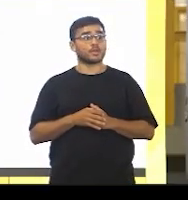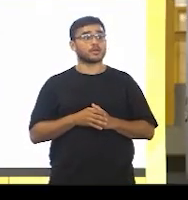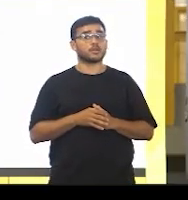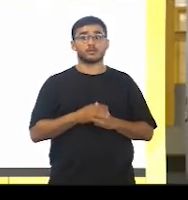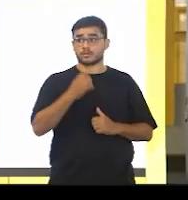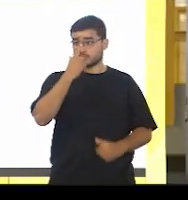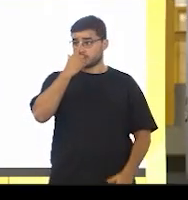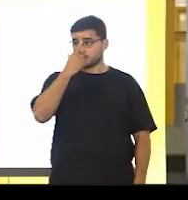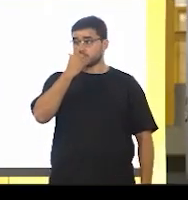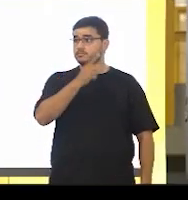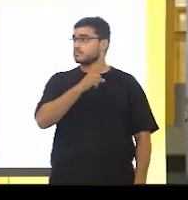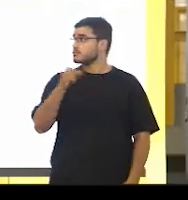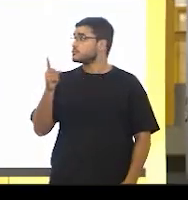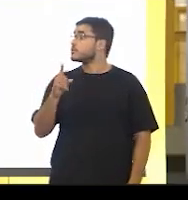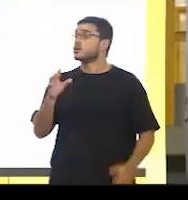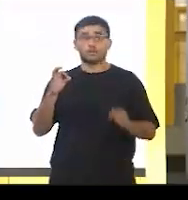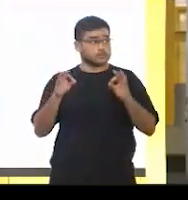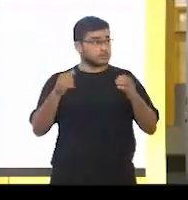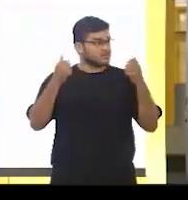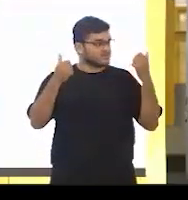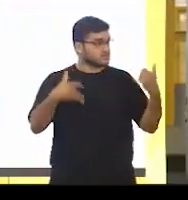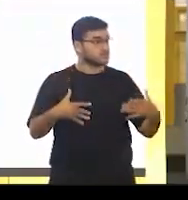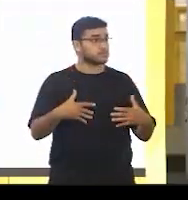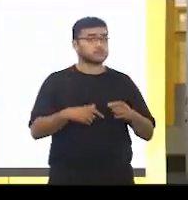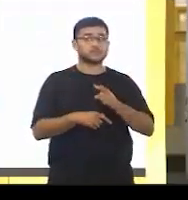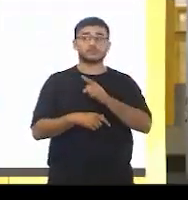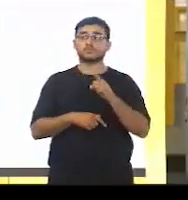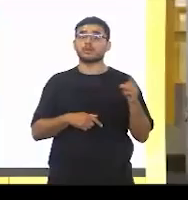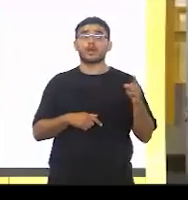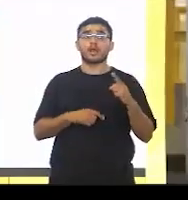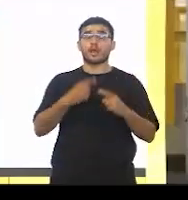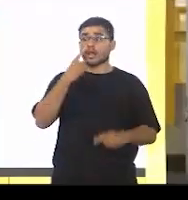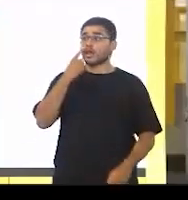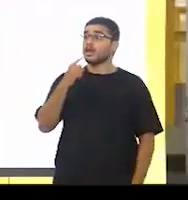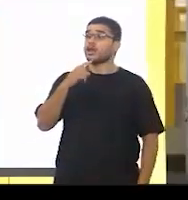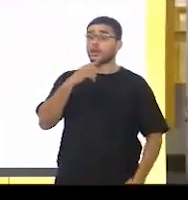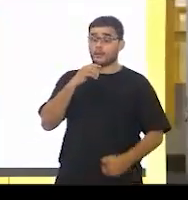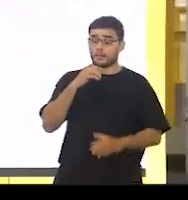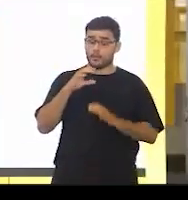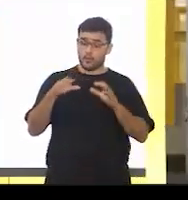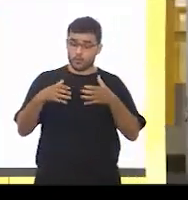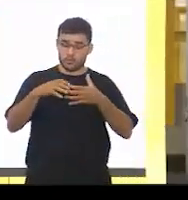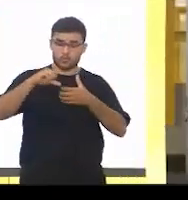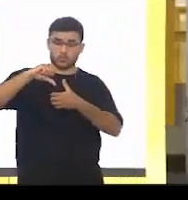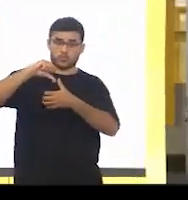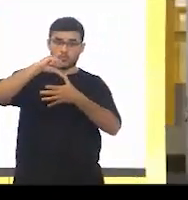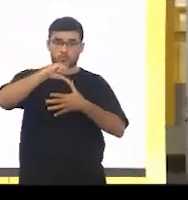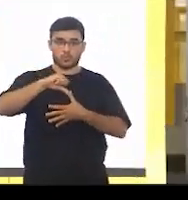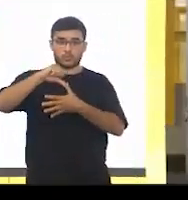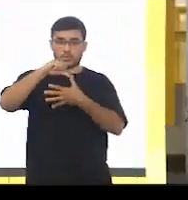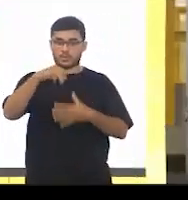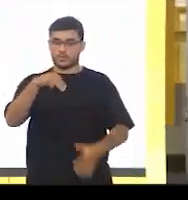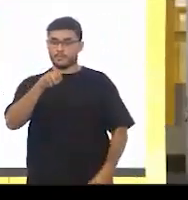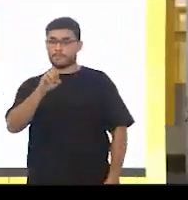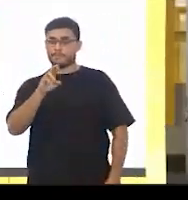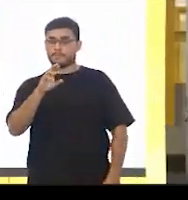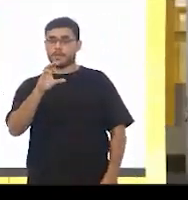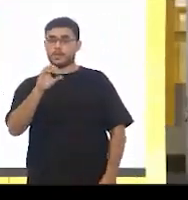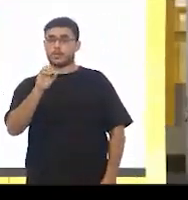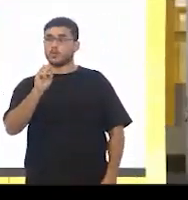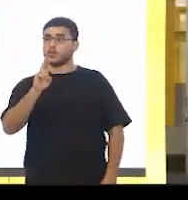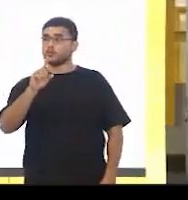GGzinhos, GGzinhas, se ele é o Mercosul, uma